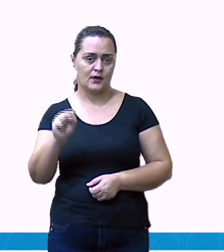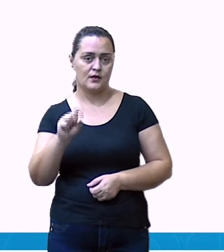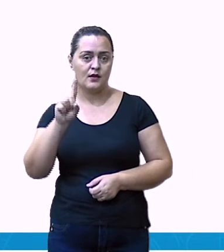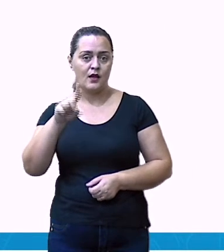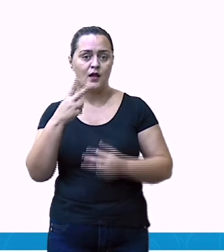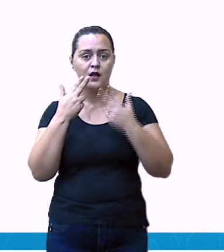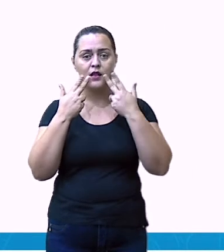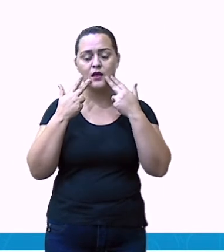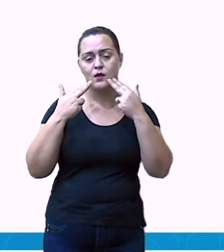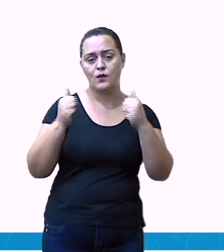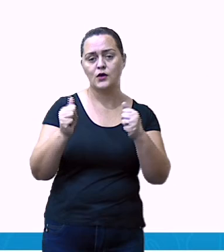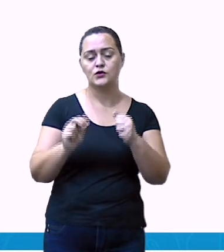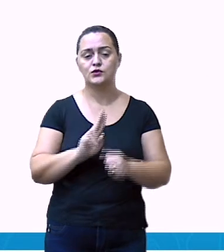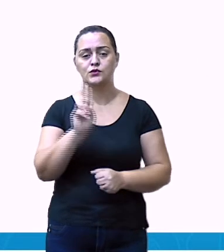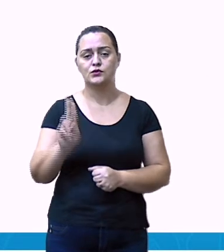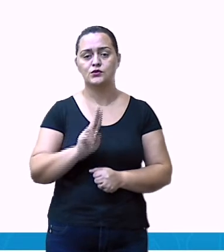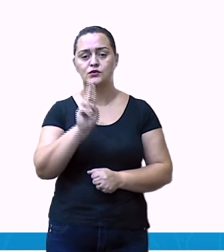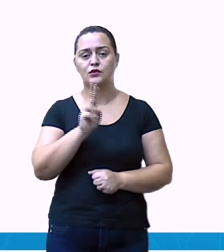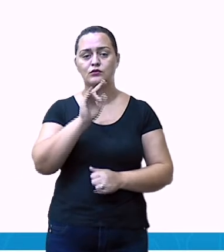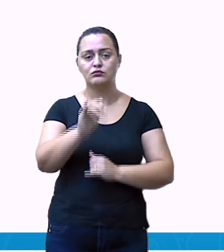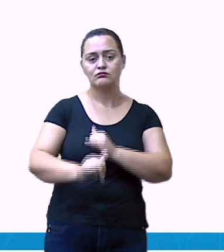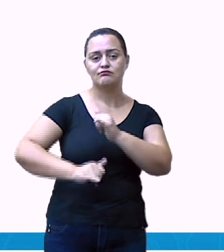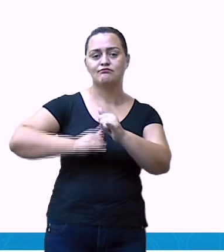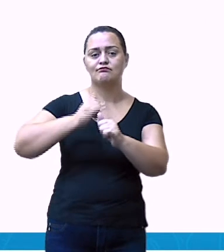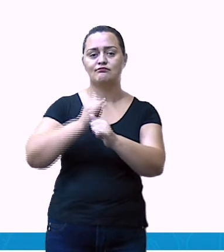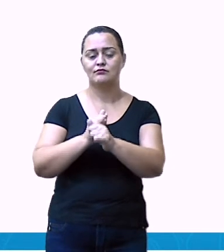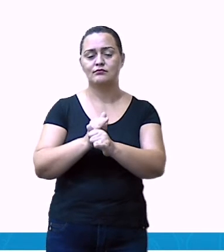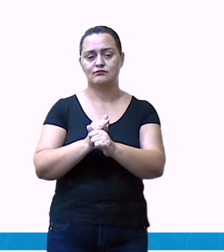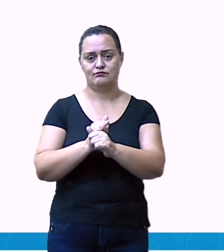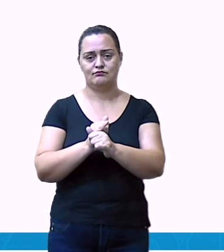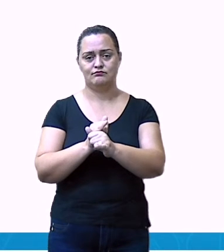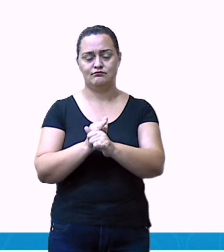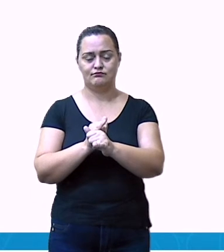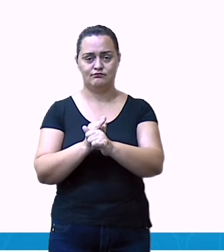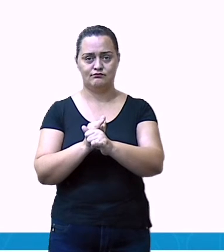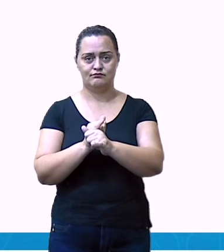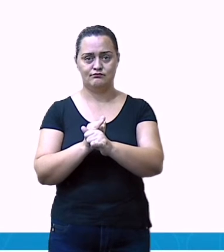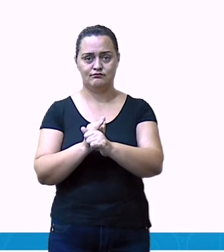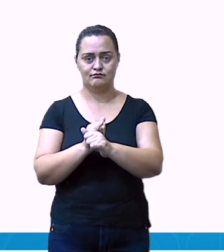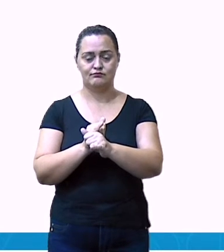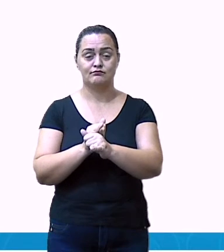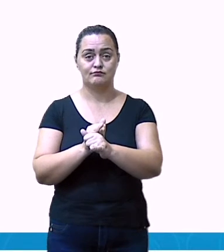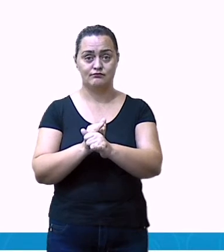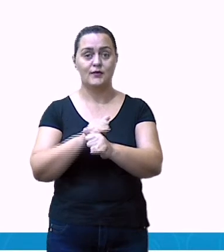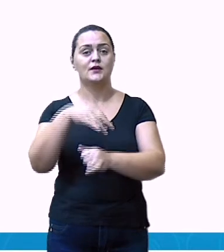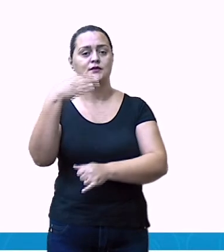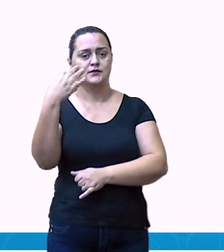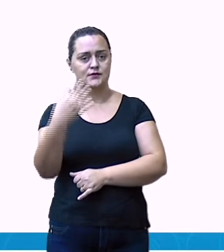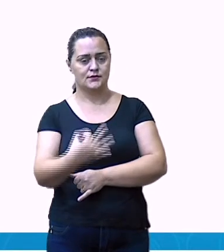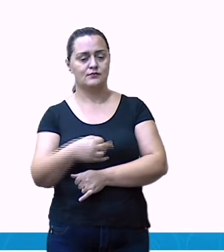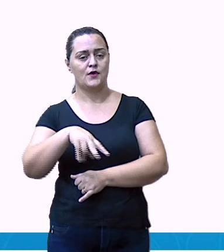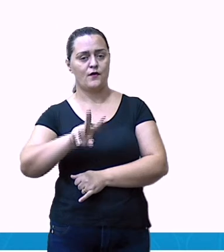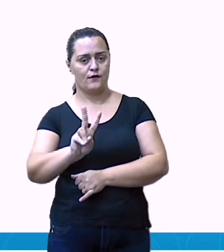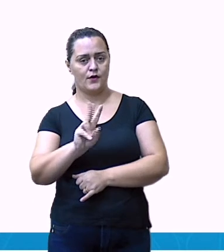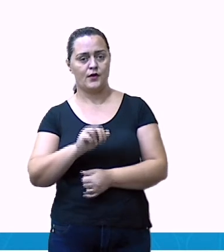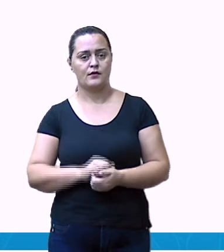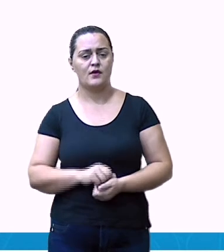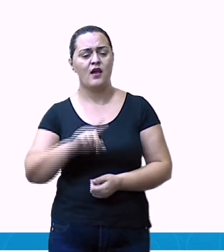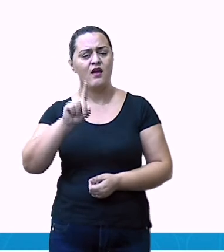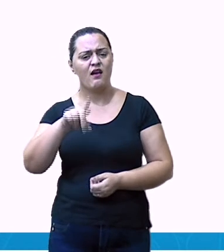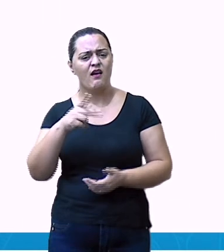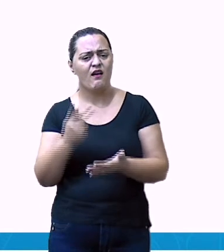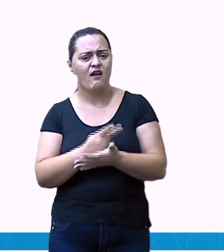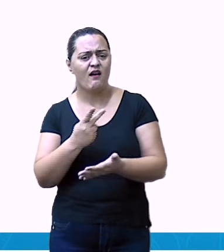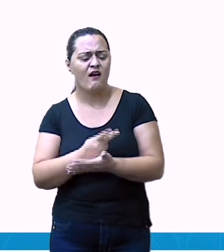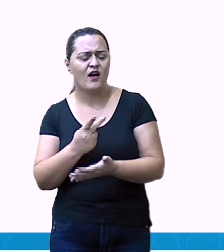sentimentos. Verdadeira, não é mesmo? A gente utiliza muito. É incorreto escrever usando abreviaturas nas redes